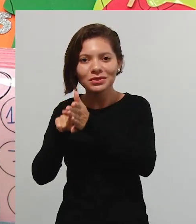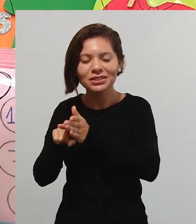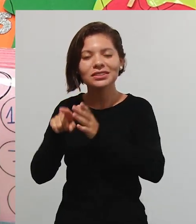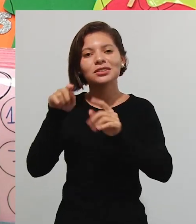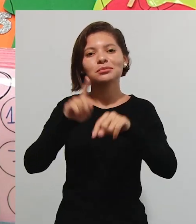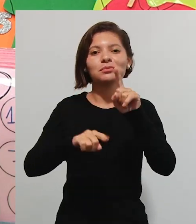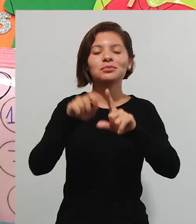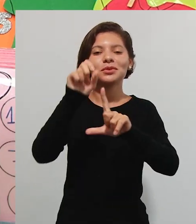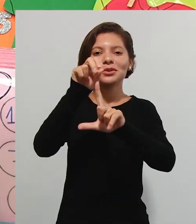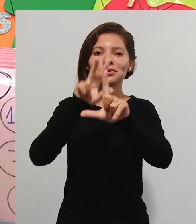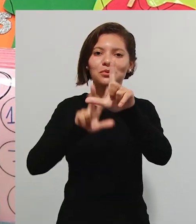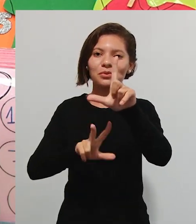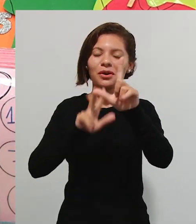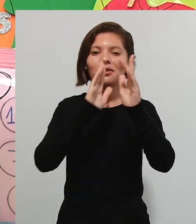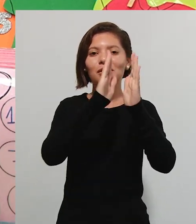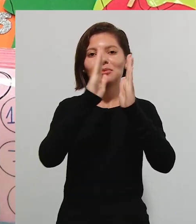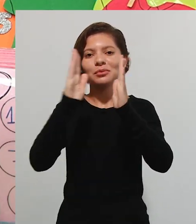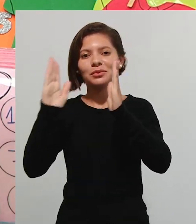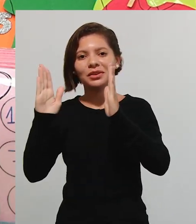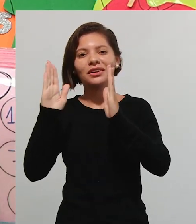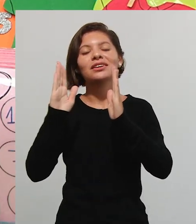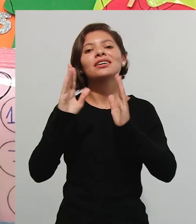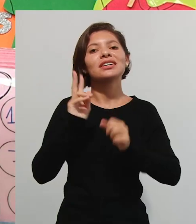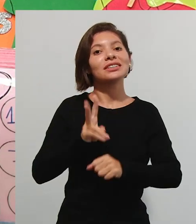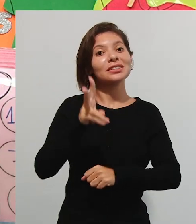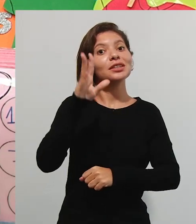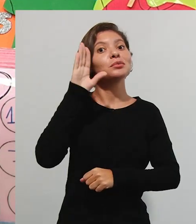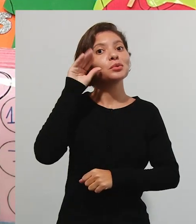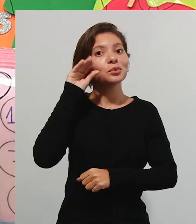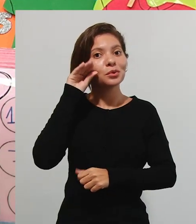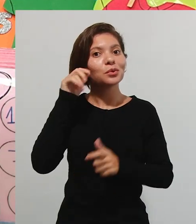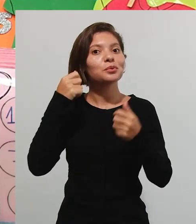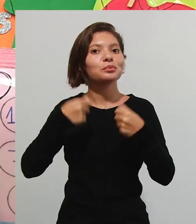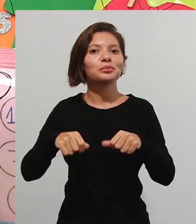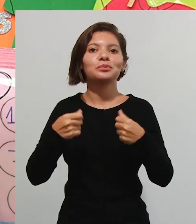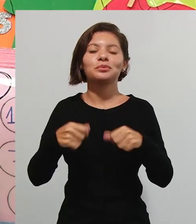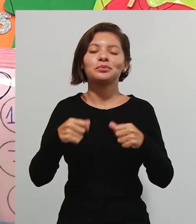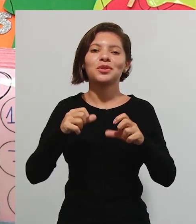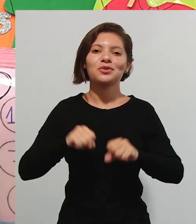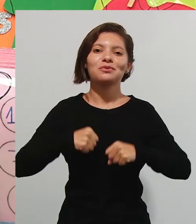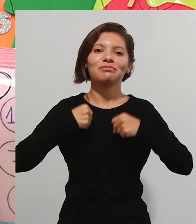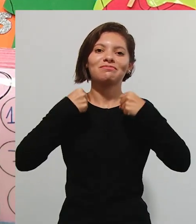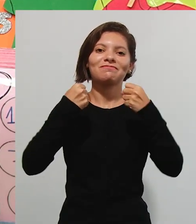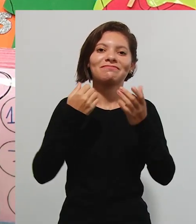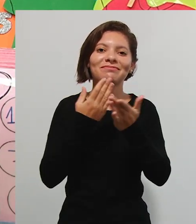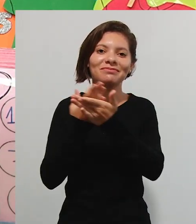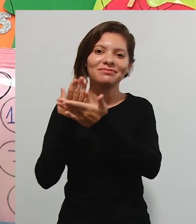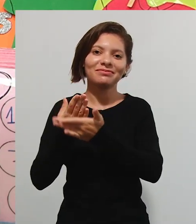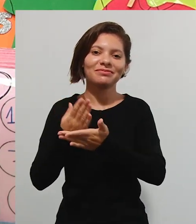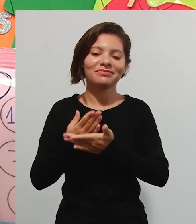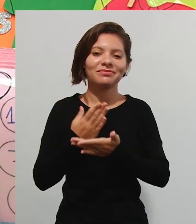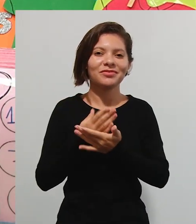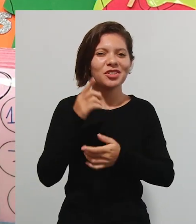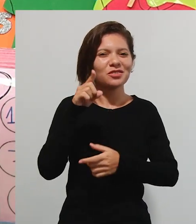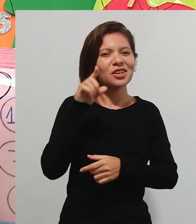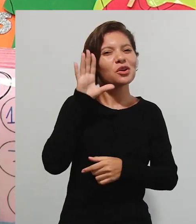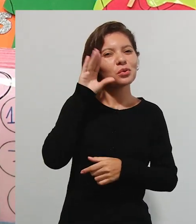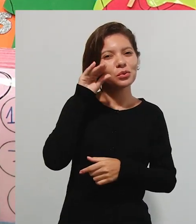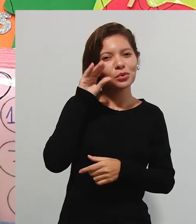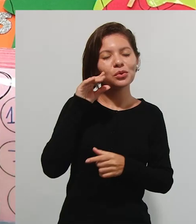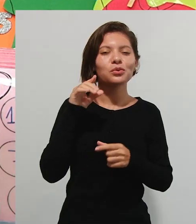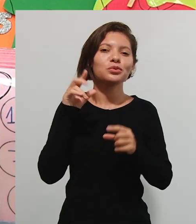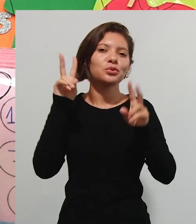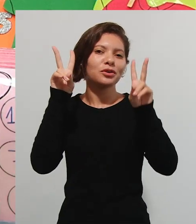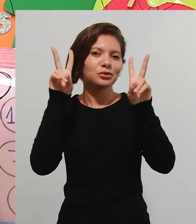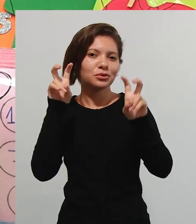virtual, na biblioteca, curiose-se, né? Veja. E além de você ficar curioso